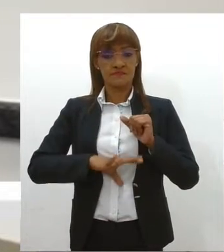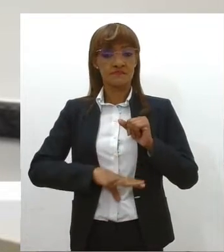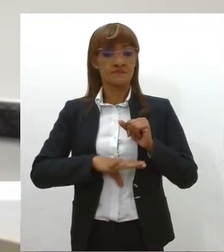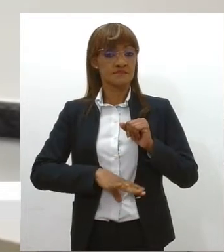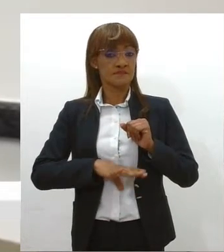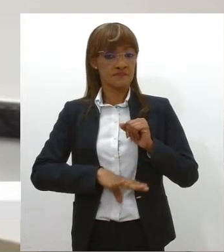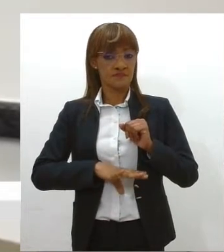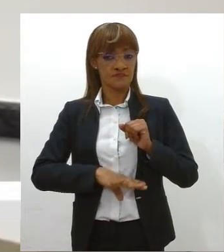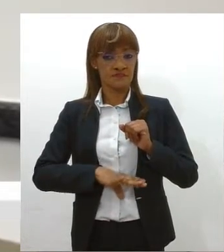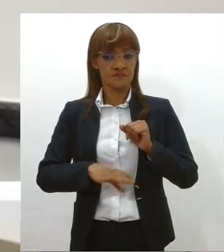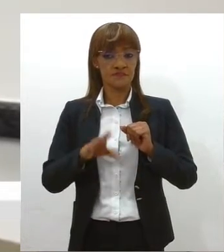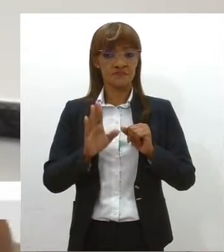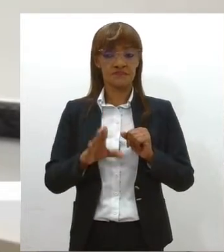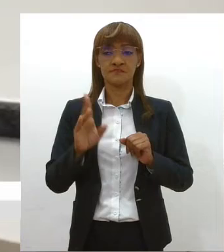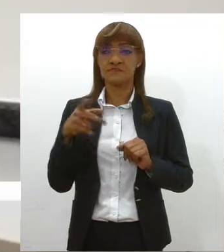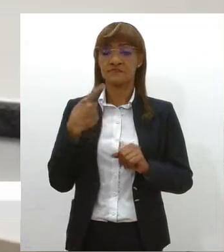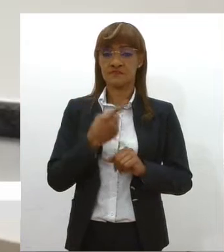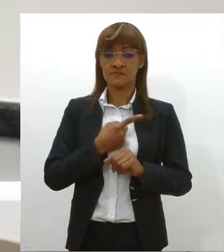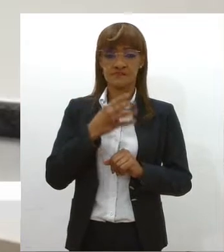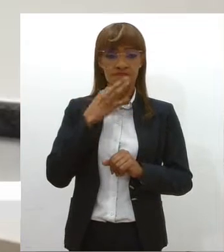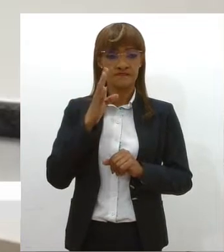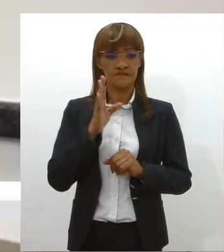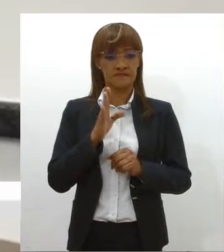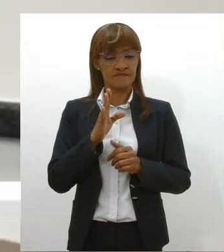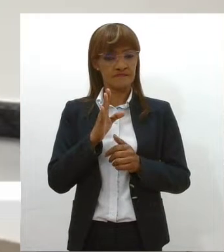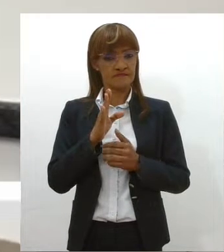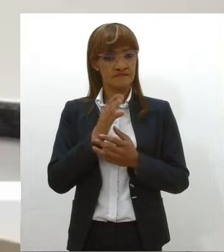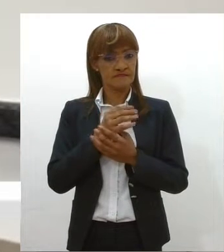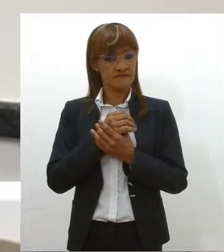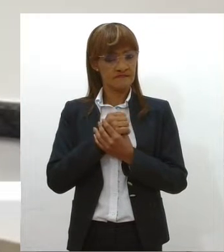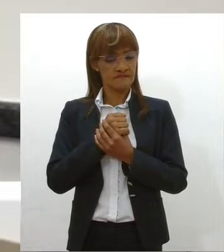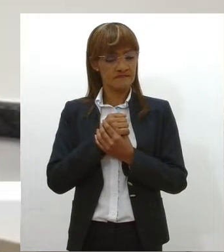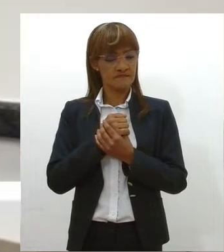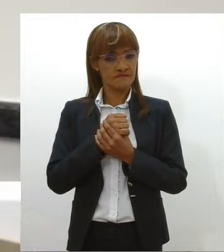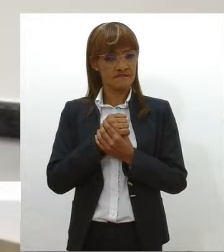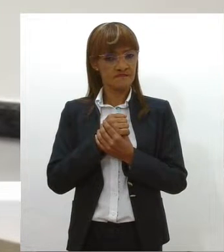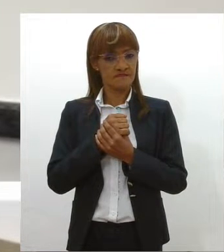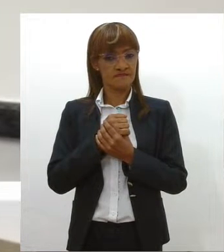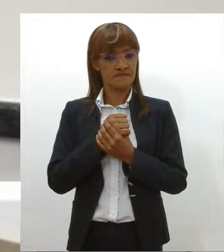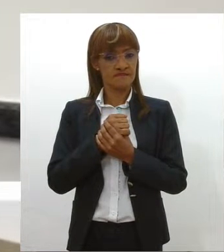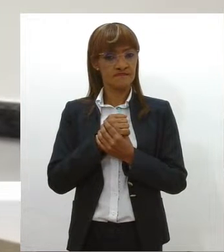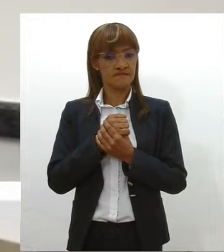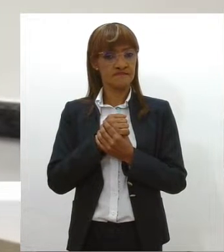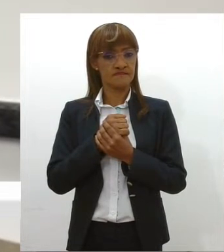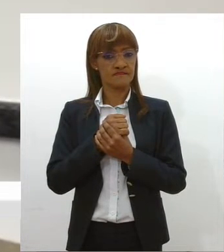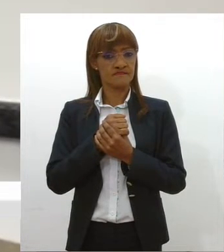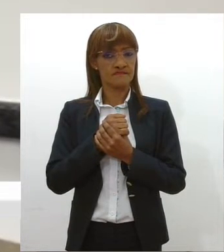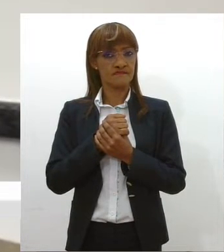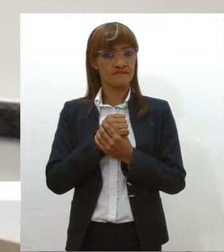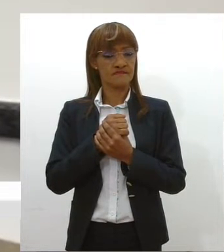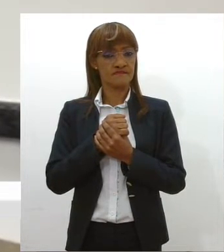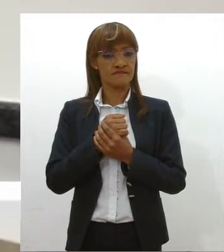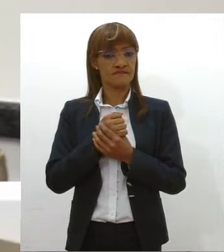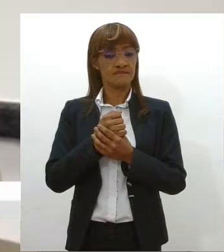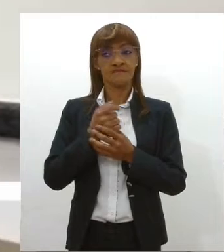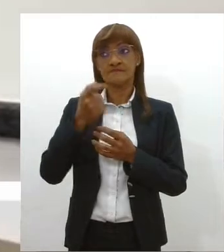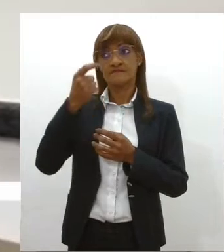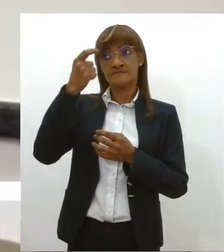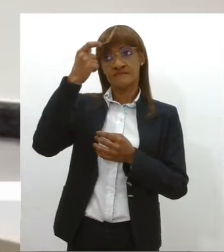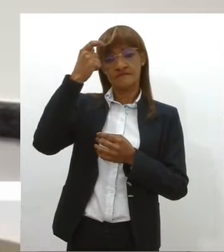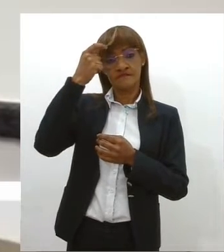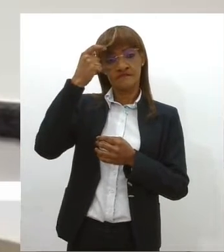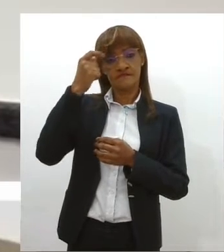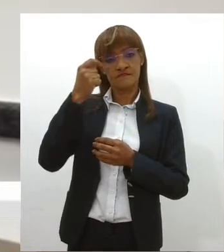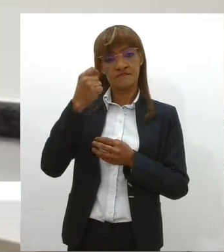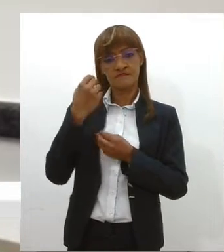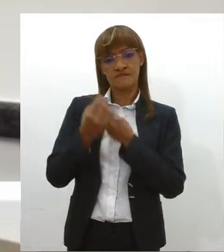nossas emoções, elas são regidas pelo nosso hipotálamo, nosso cérebro. Então, a gente tem no nosso cérebro o estresse. Quando a gente tem um